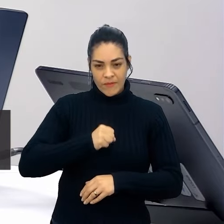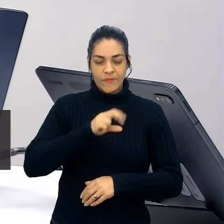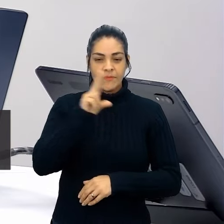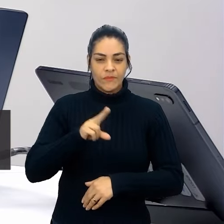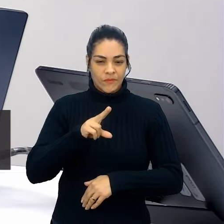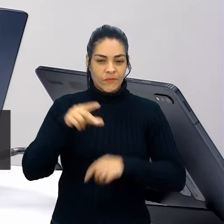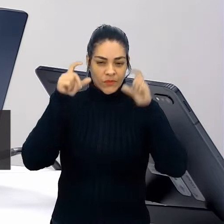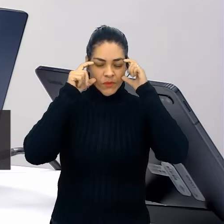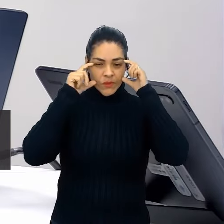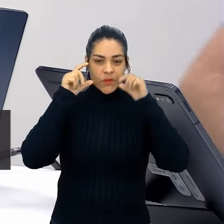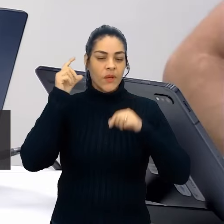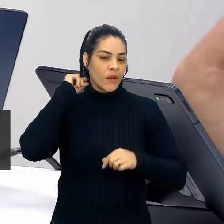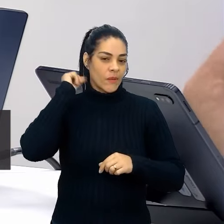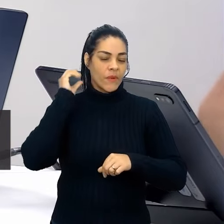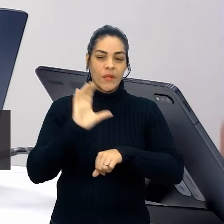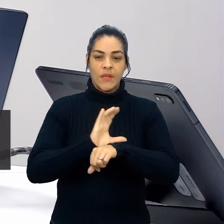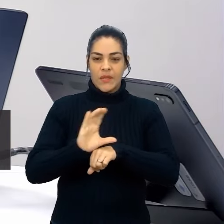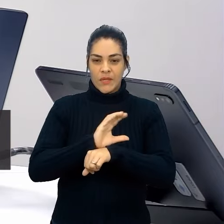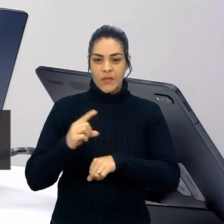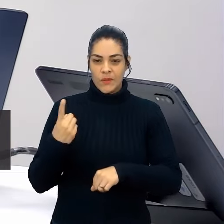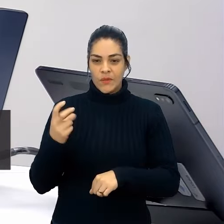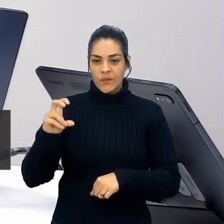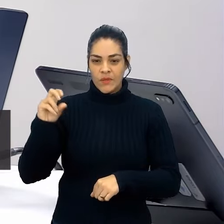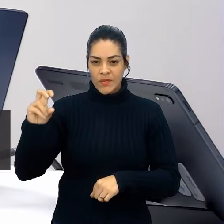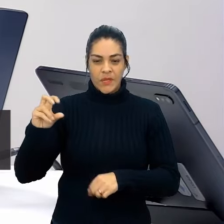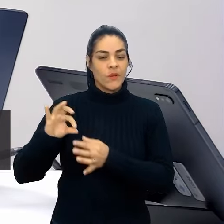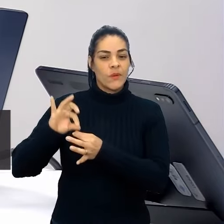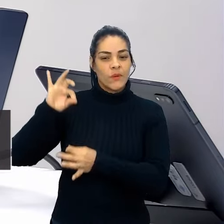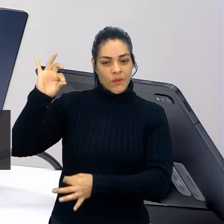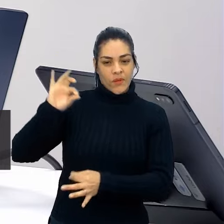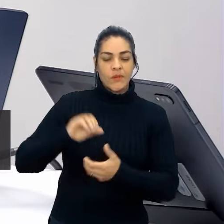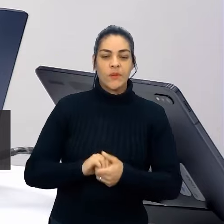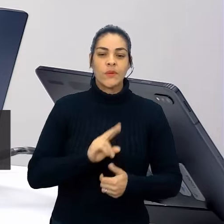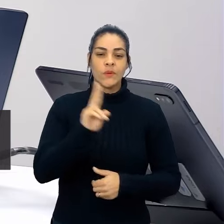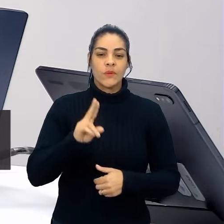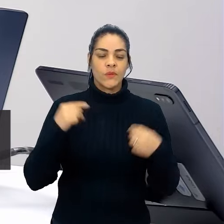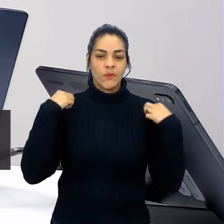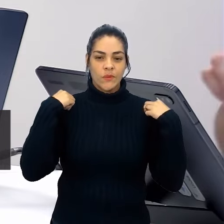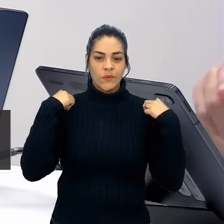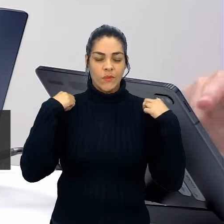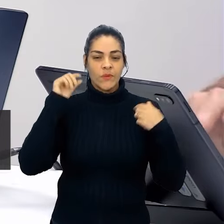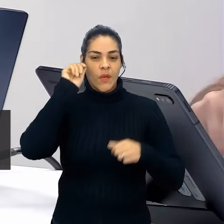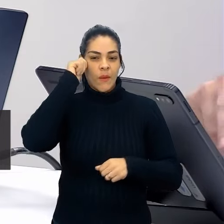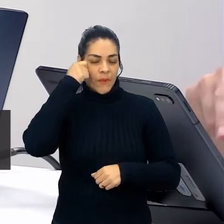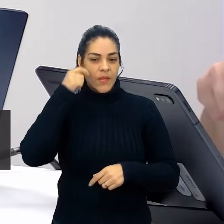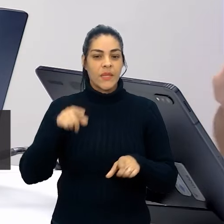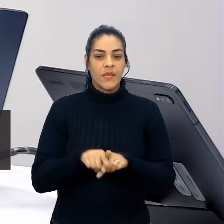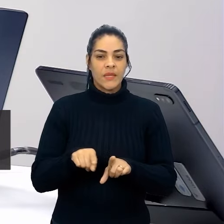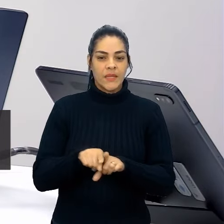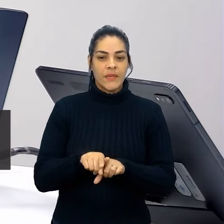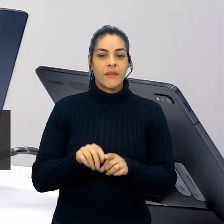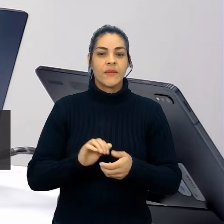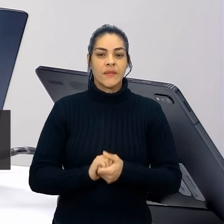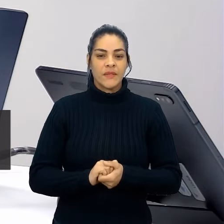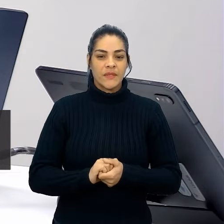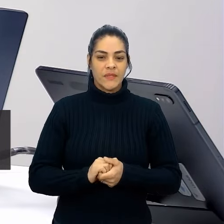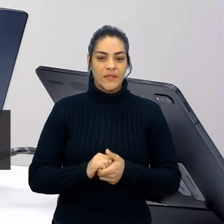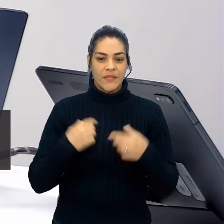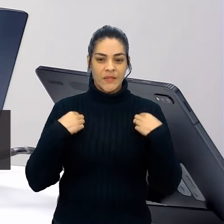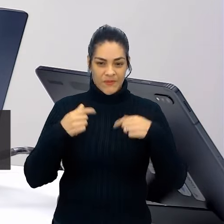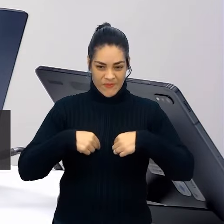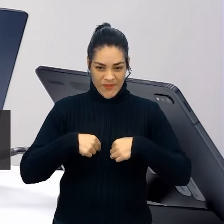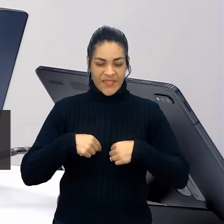óculos, tenho aproximadamente 1,55 m, estou vestindo uma blusa preta e uma embaixo uma